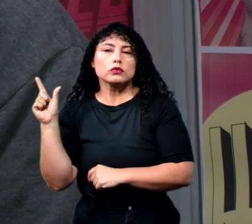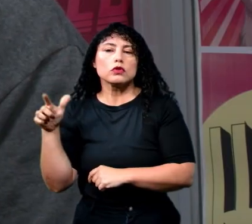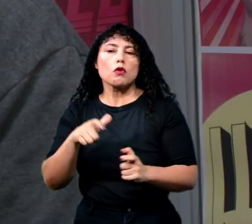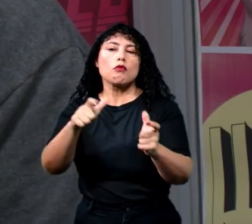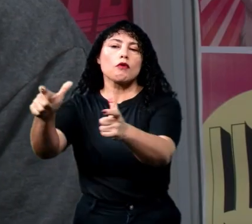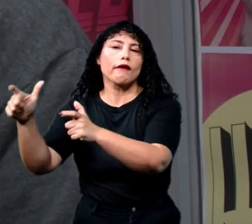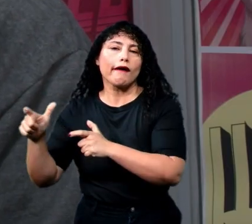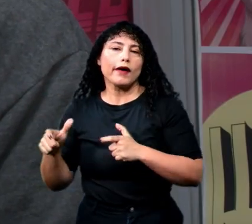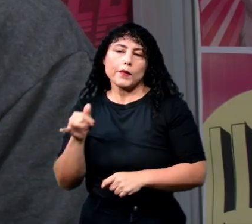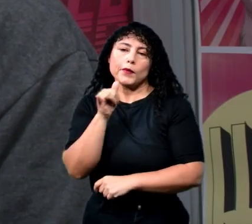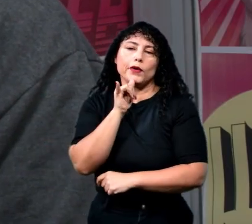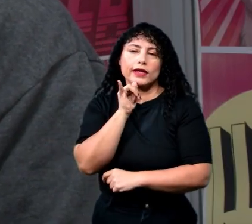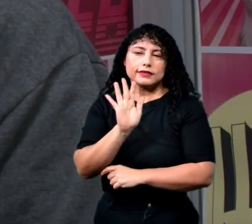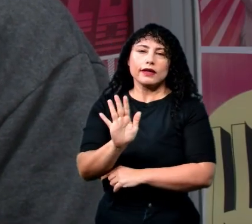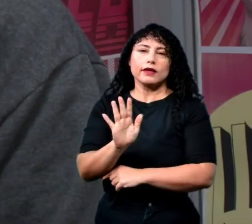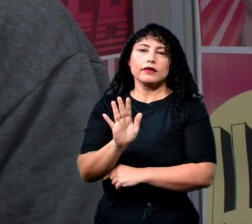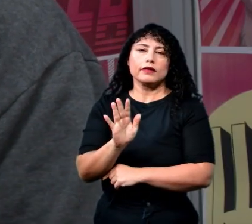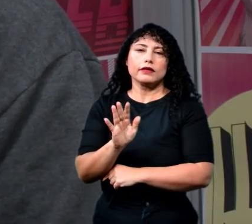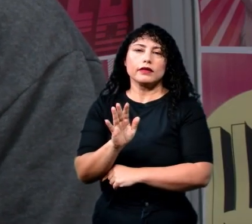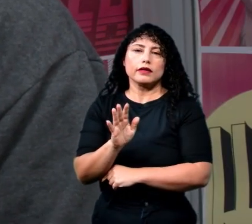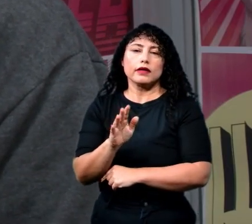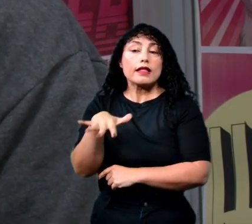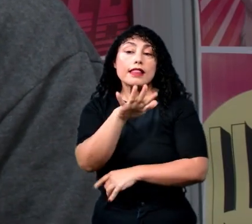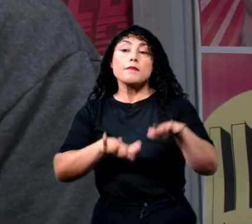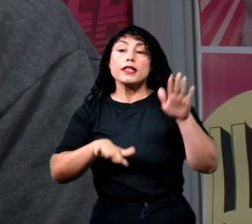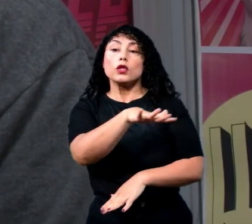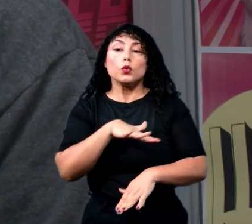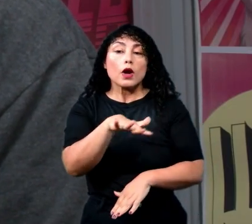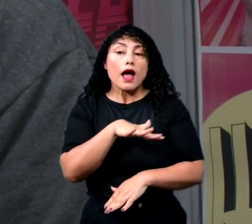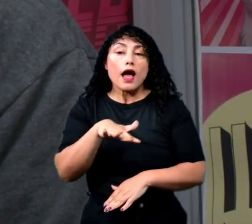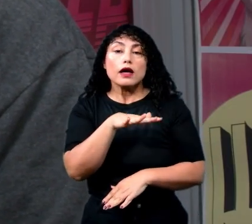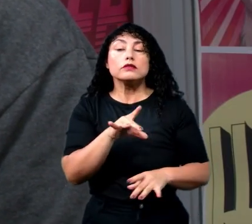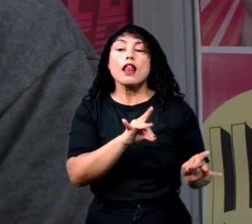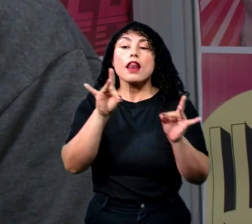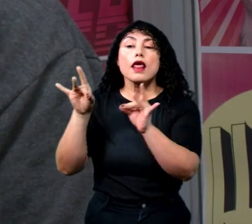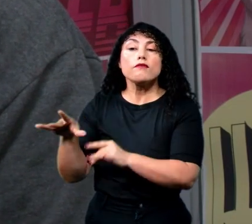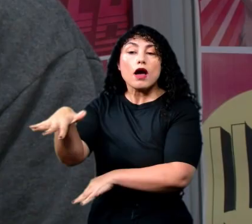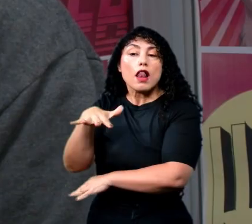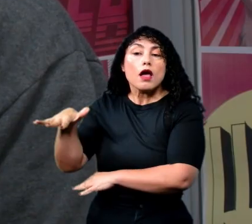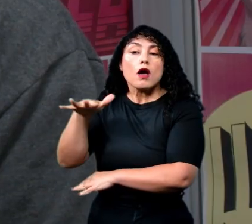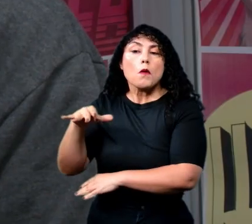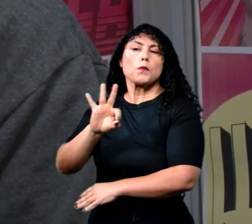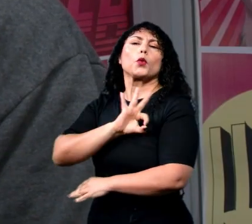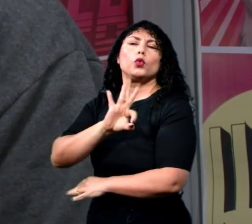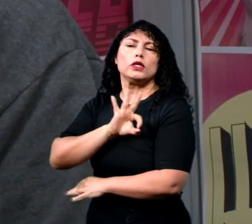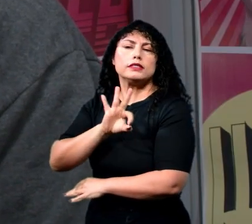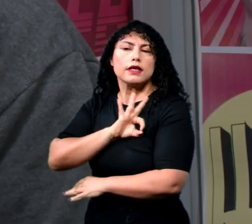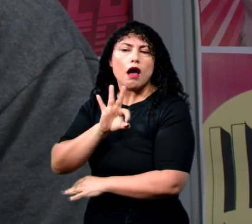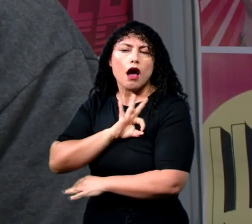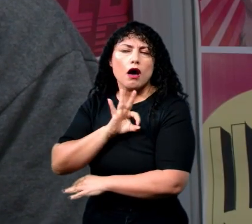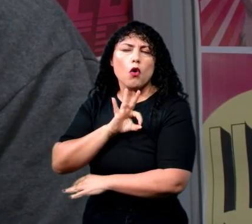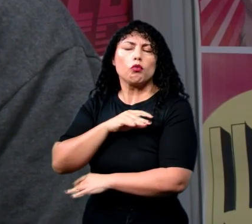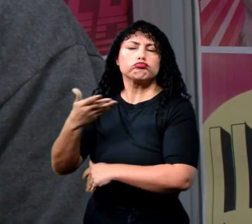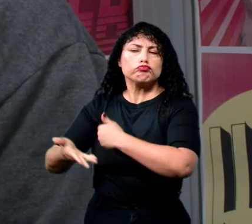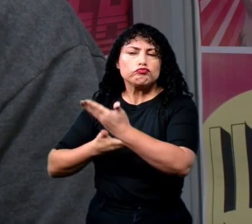setores, né? Por exemplo, dependendo do caso, pode até levar para questão policial, né? Envolver essa questão